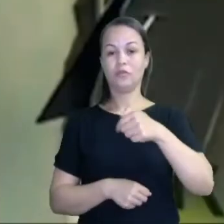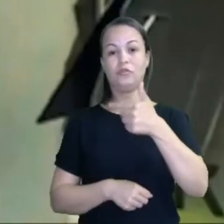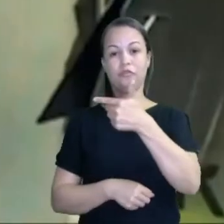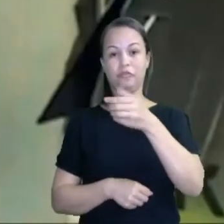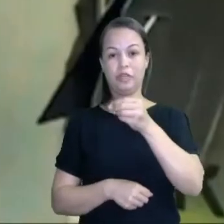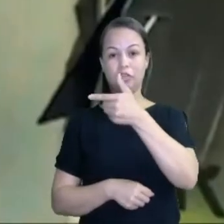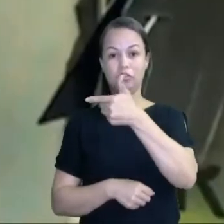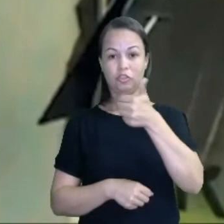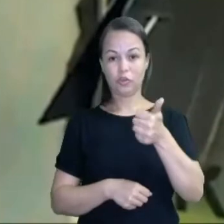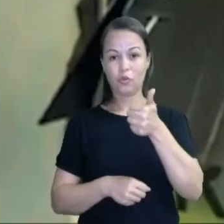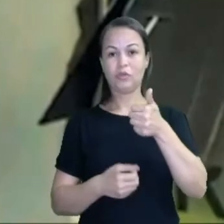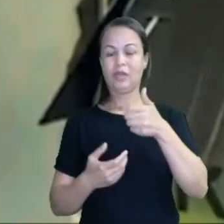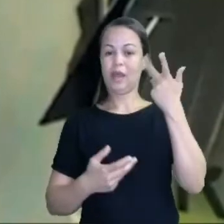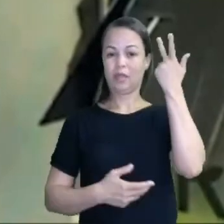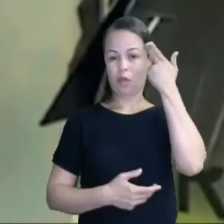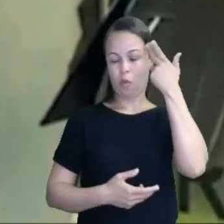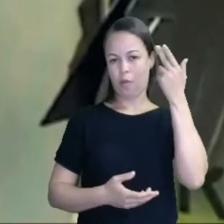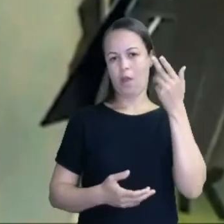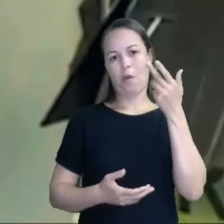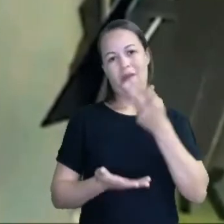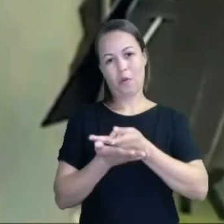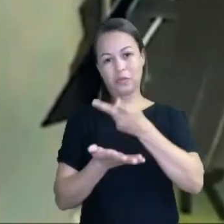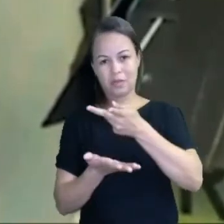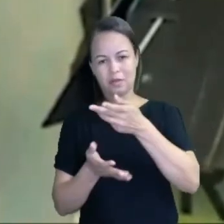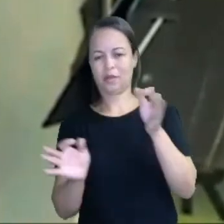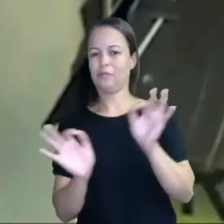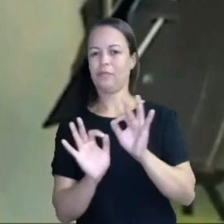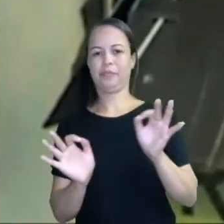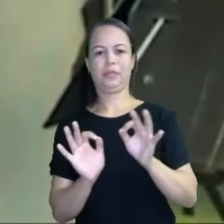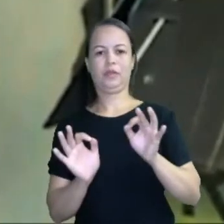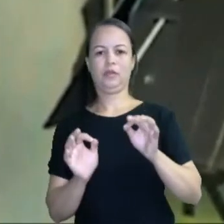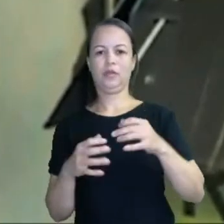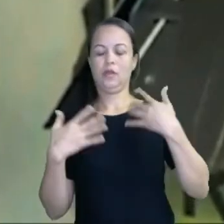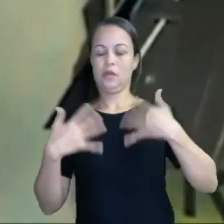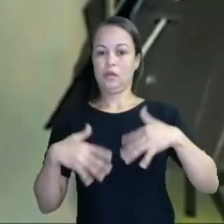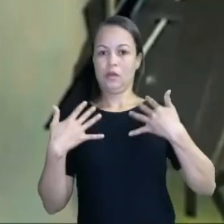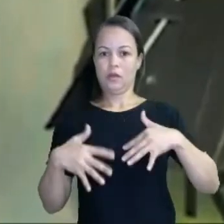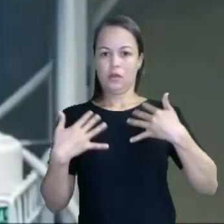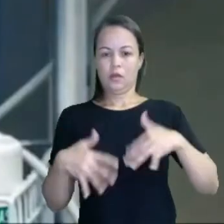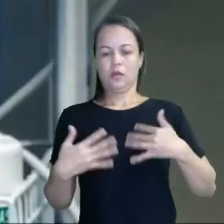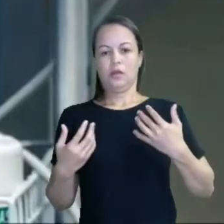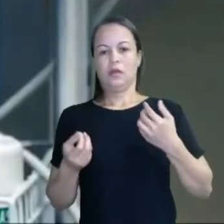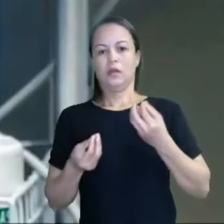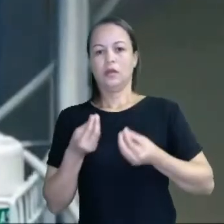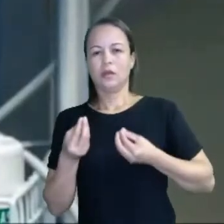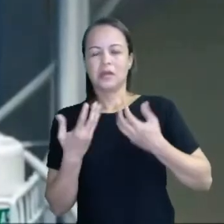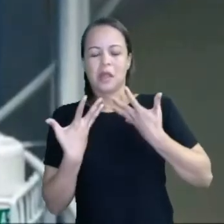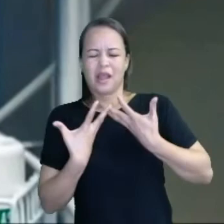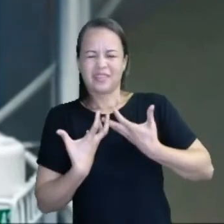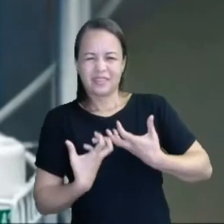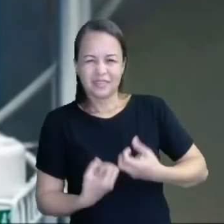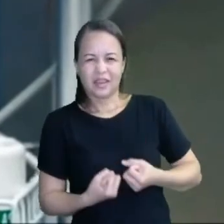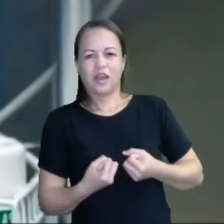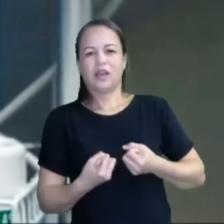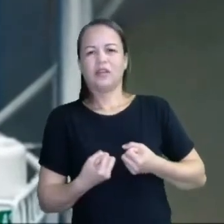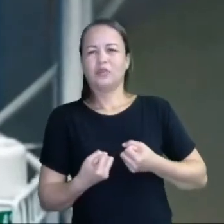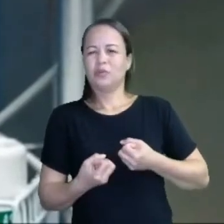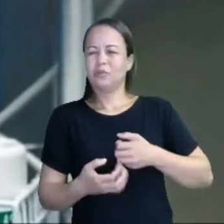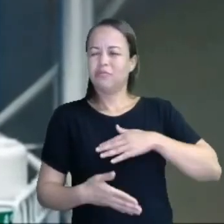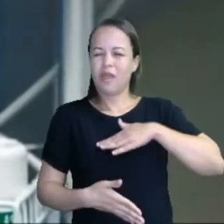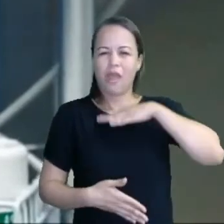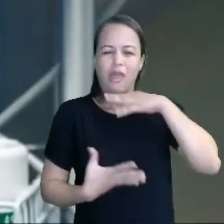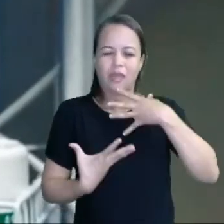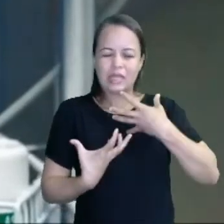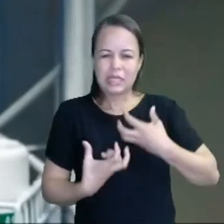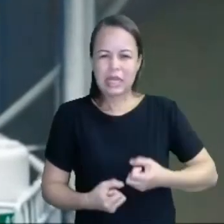normal, né? Isso não aconteceu. Então a gente está com as pessoas bastante assustadas, muito cansadas, né?